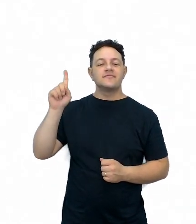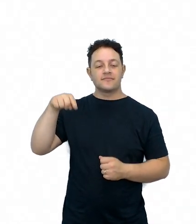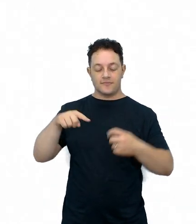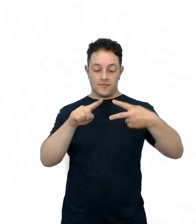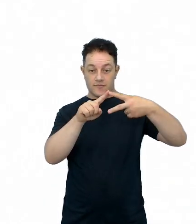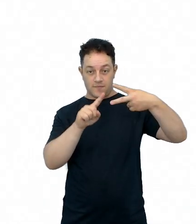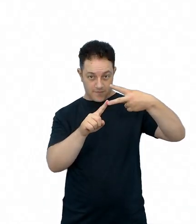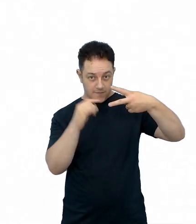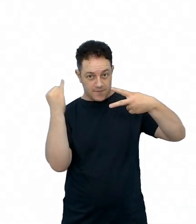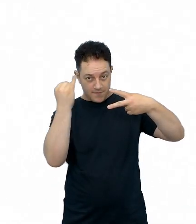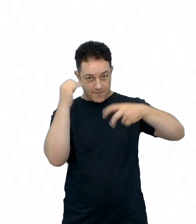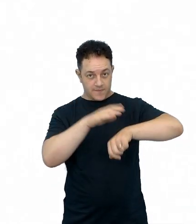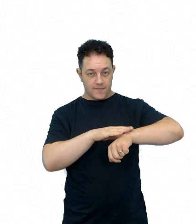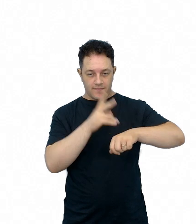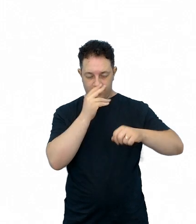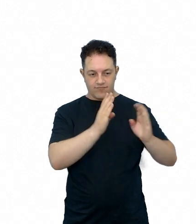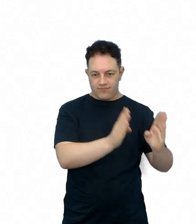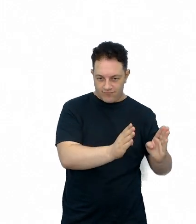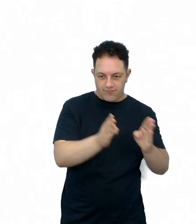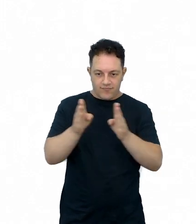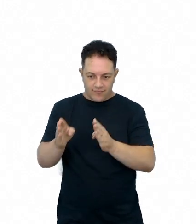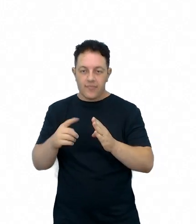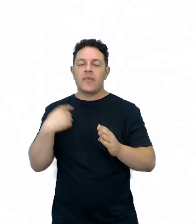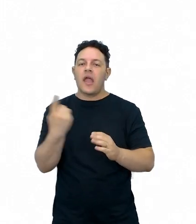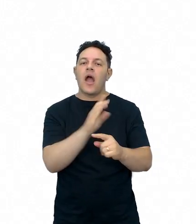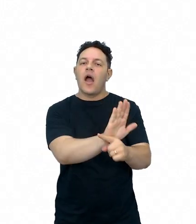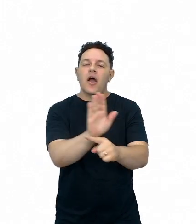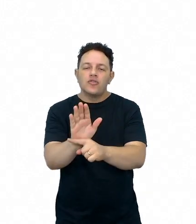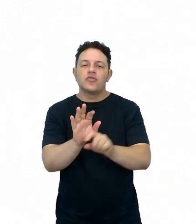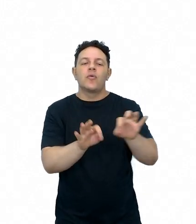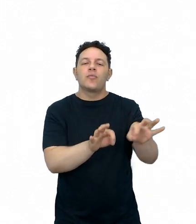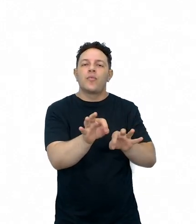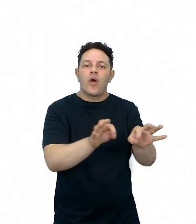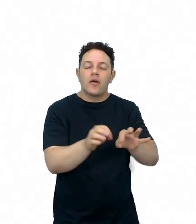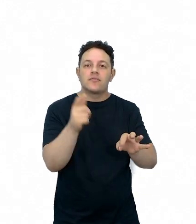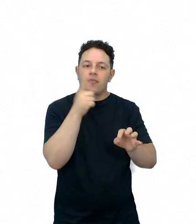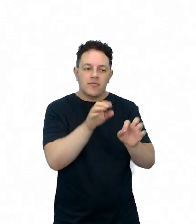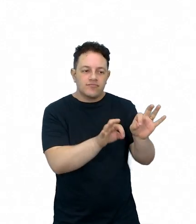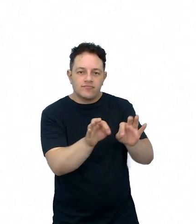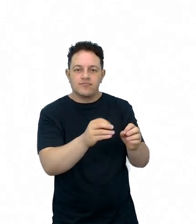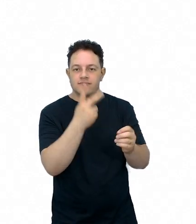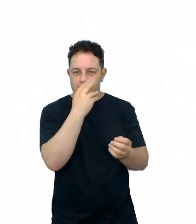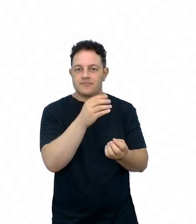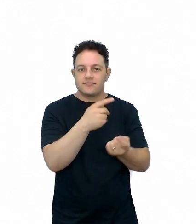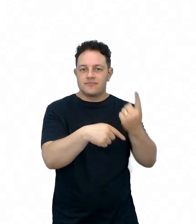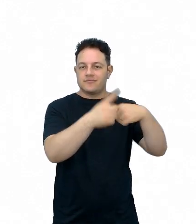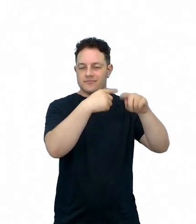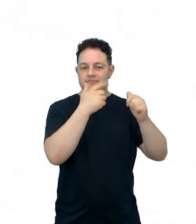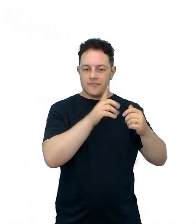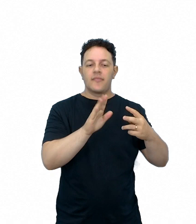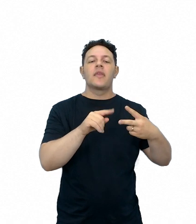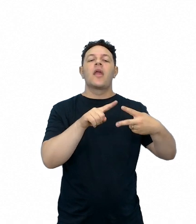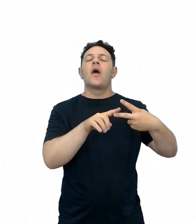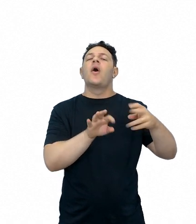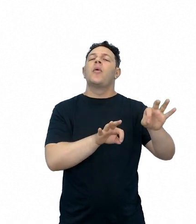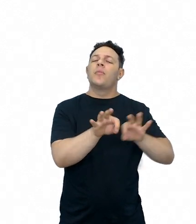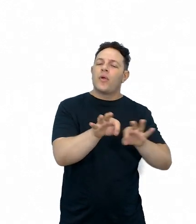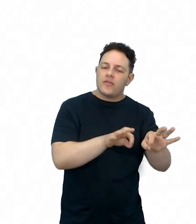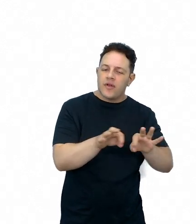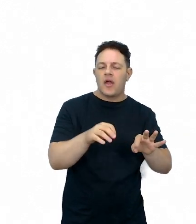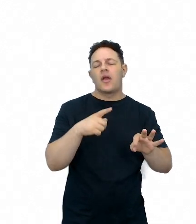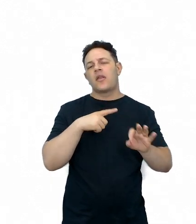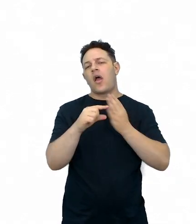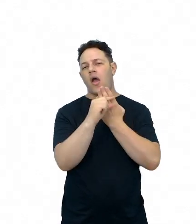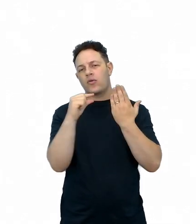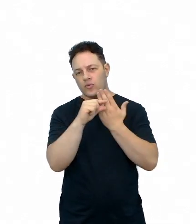2 momentos para que a gente possa desenvolver um projeto. E um projeto, pessoal, pelo que ele fala, e outros autores